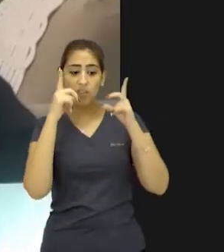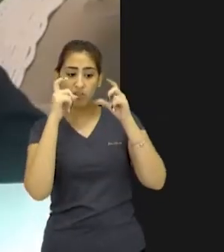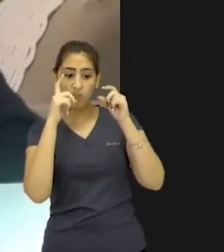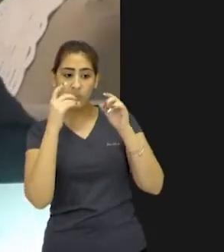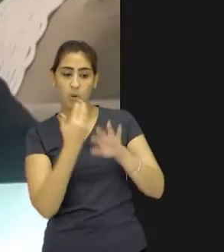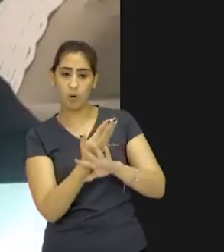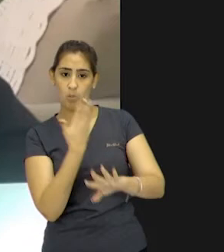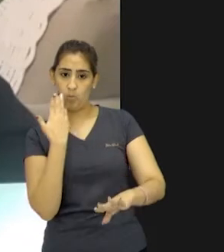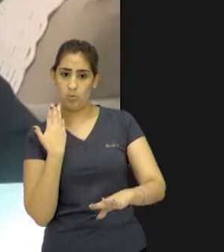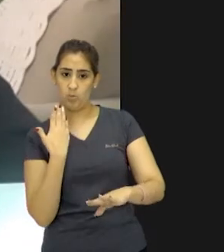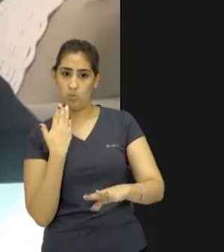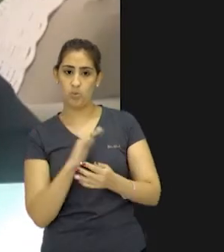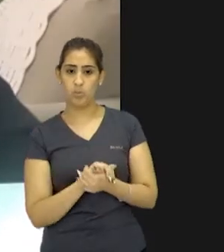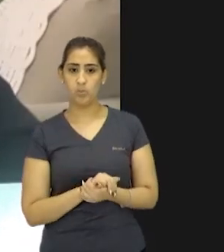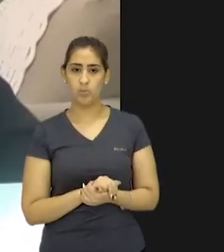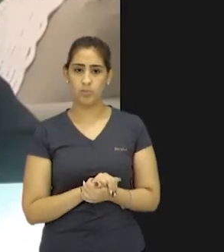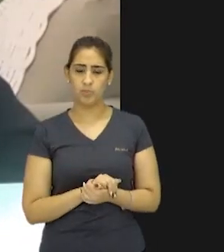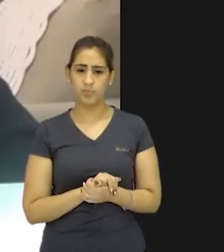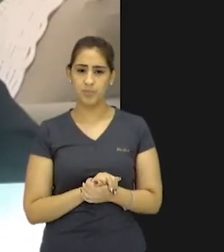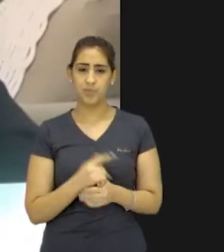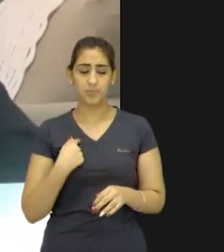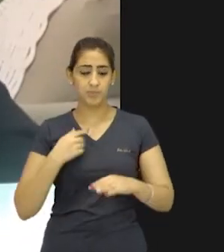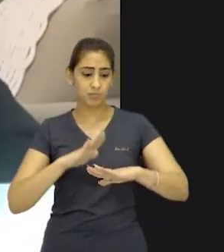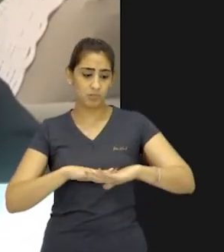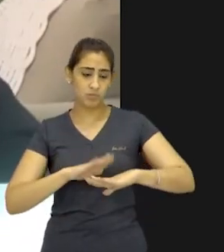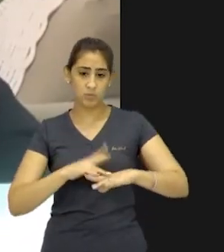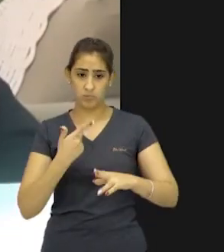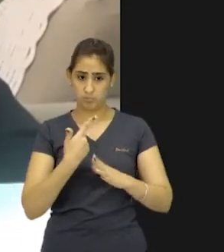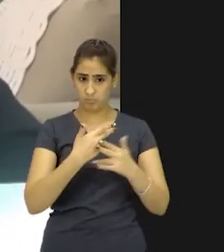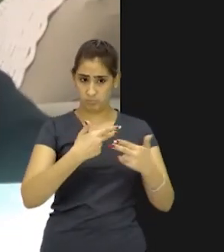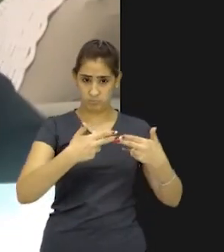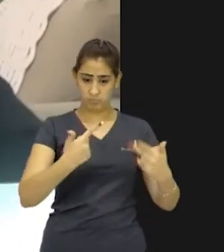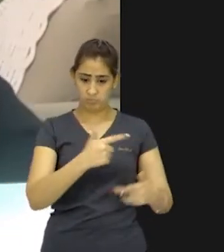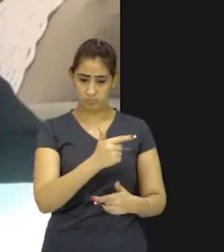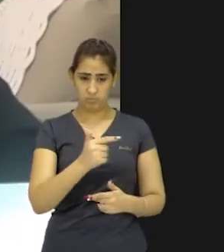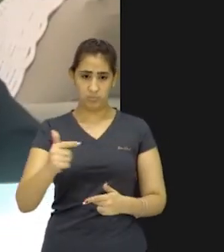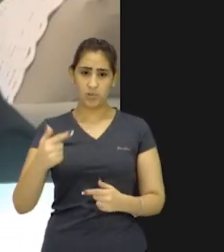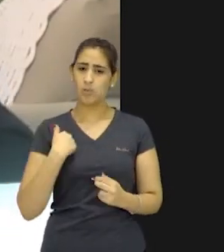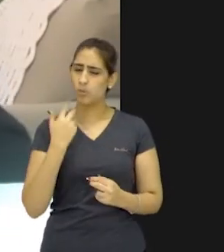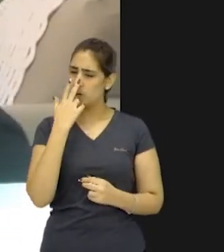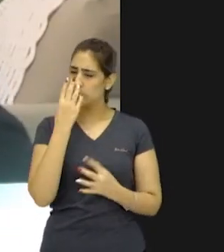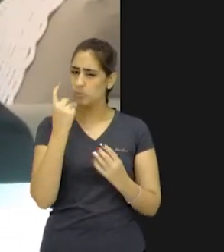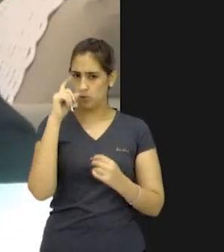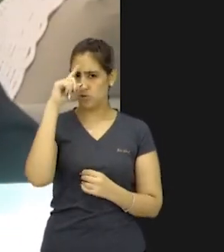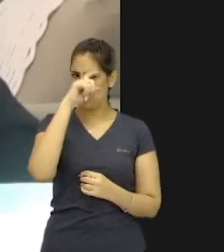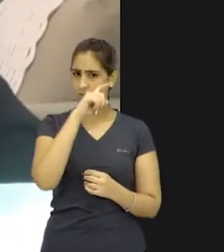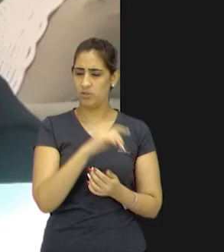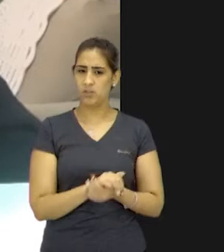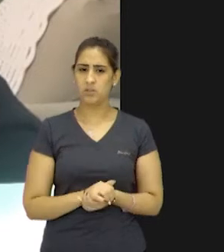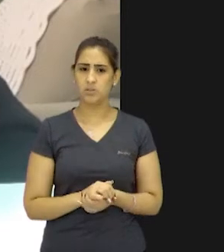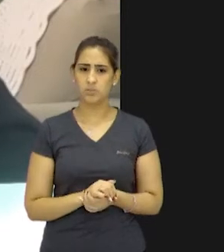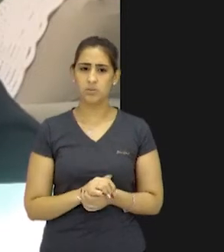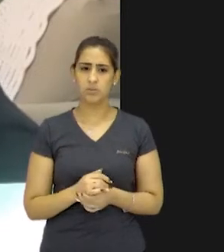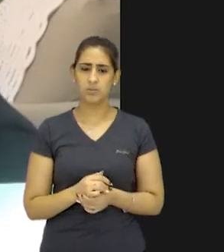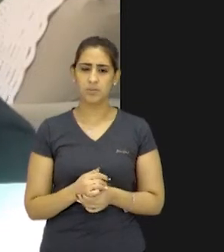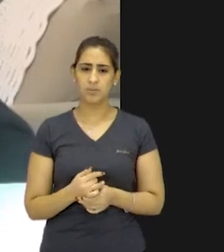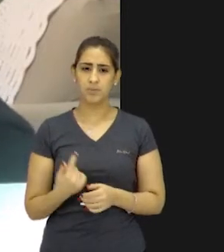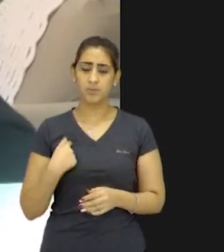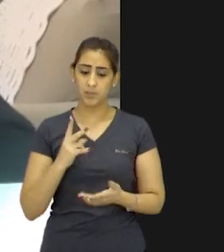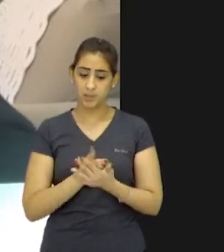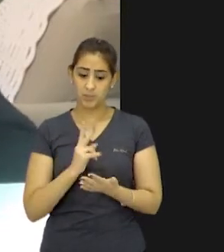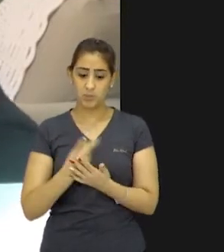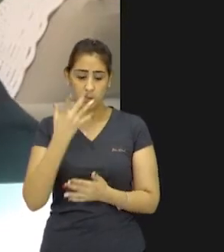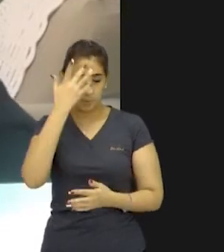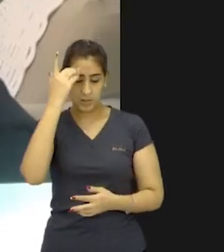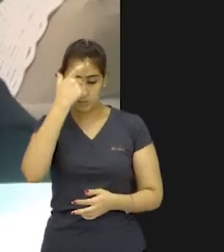isso aí que me levou a fazer. Porque o resto eu acho bem difícil. No caso, eu sempre fui um cara muito tímido, né?